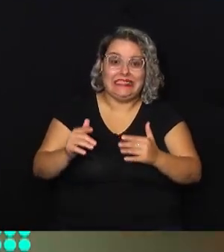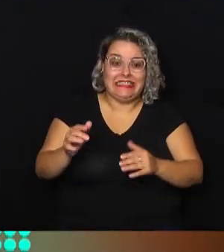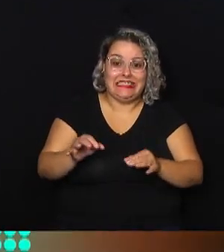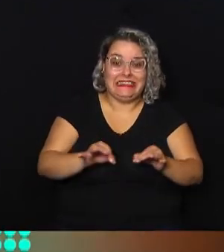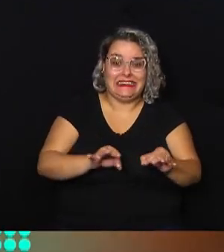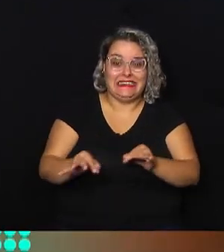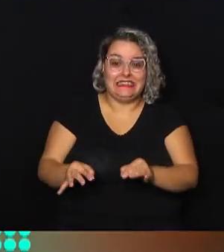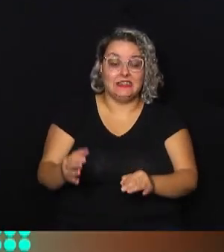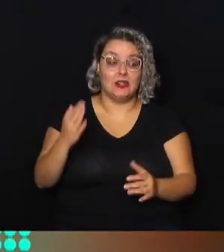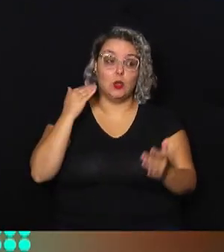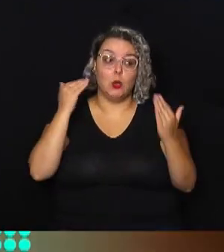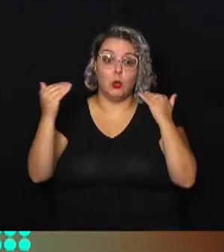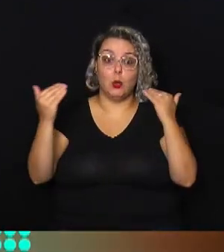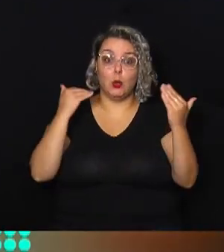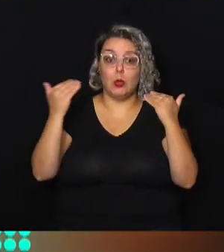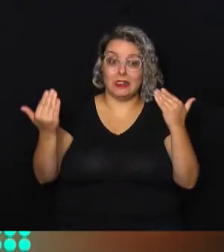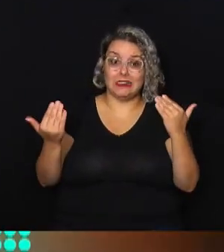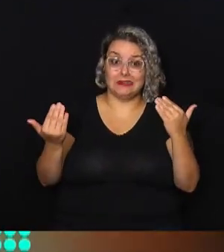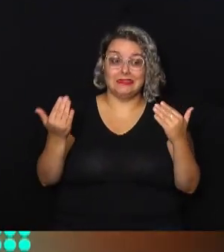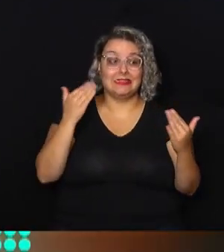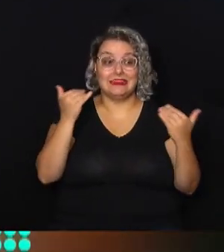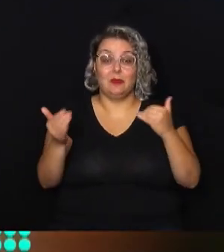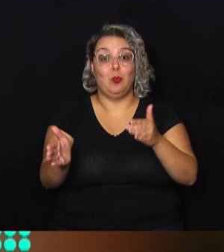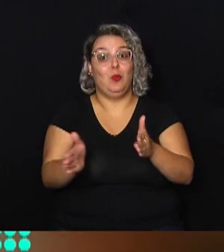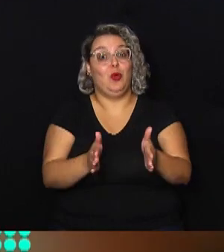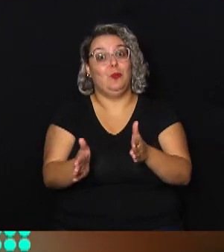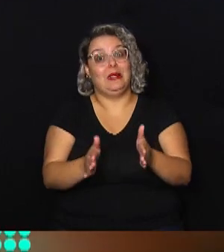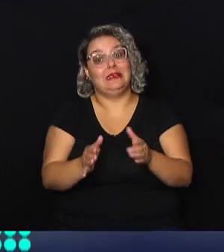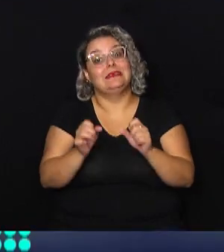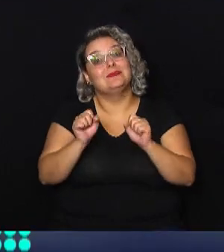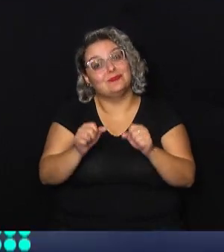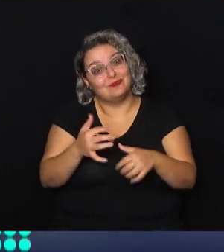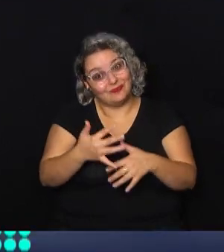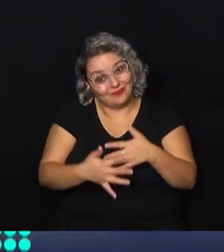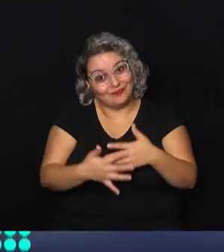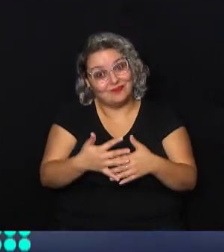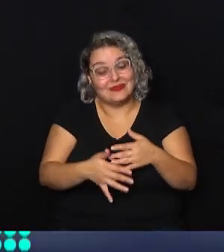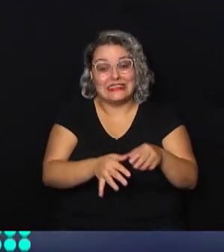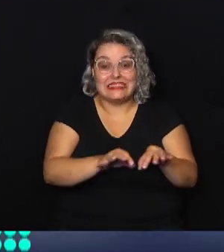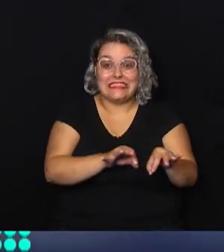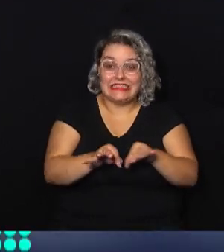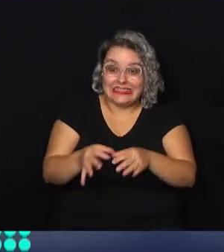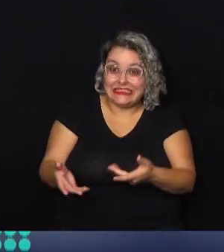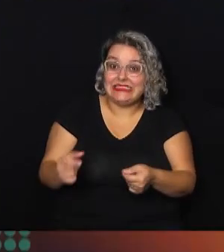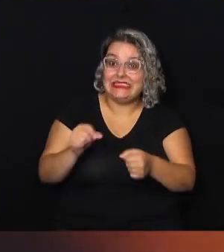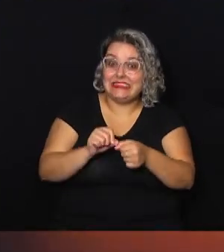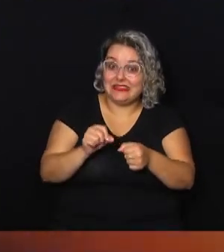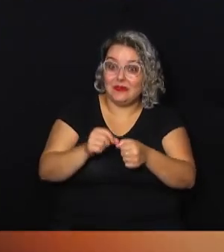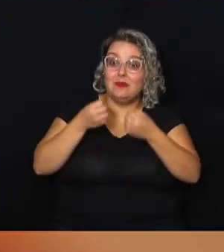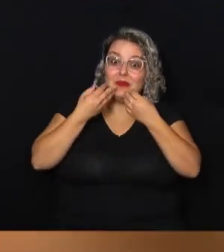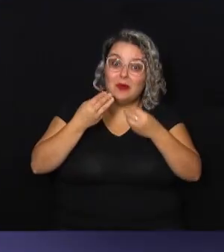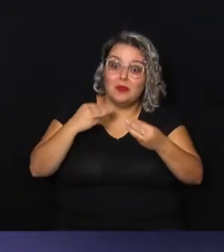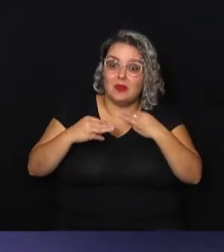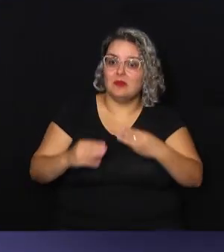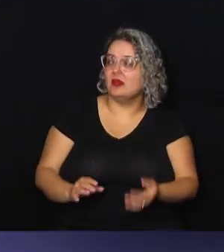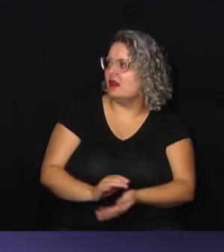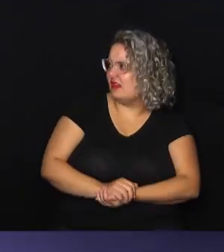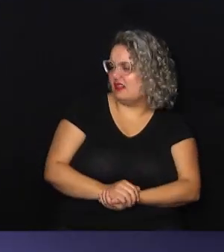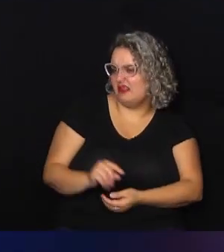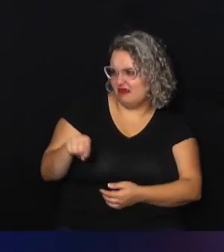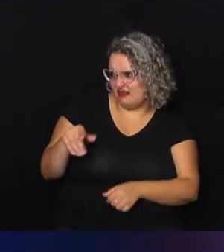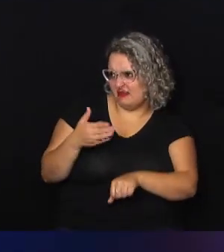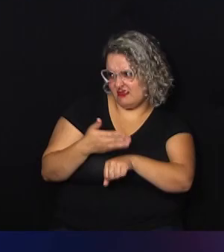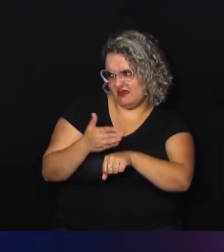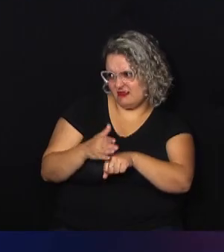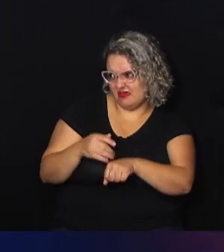ele famoso e essa fama momentânea pode atrapalhar os planos de fazer uma boa música. Você não devia estar treinando essas